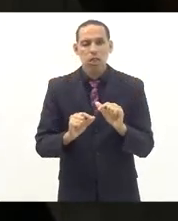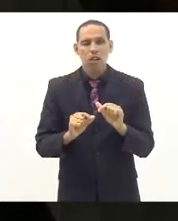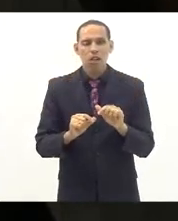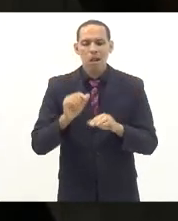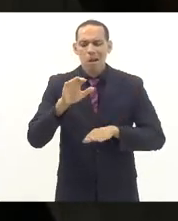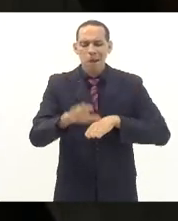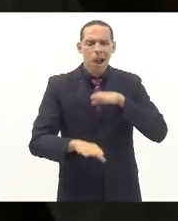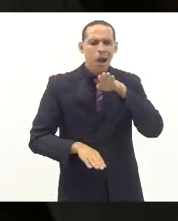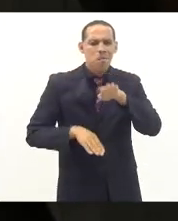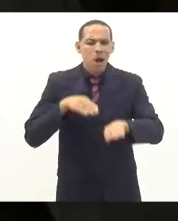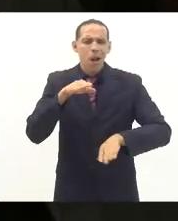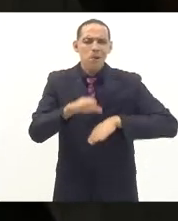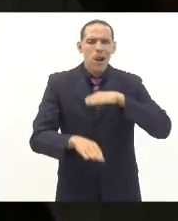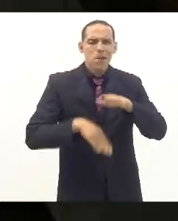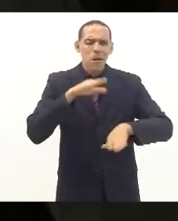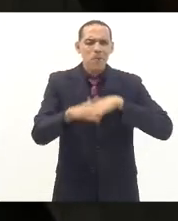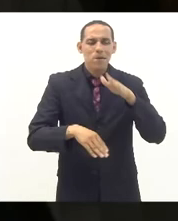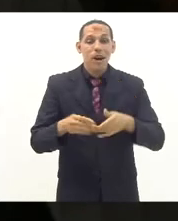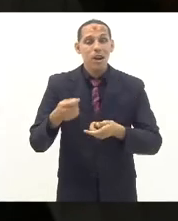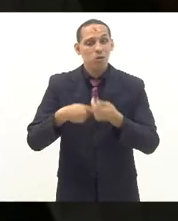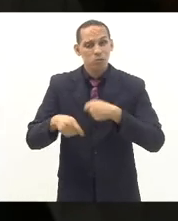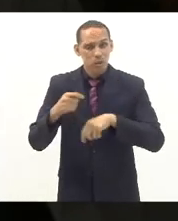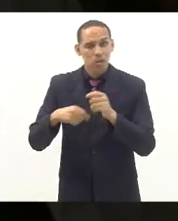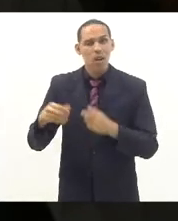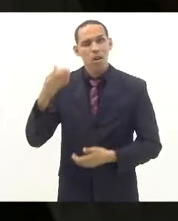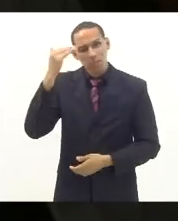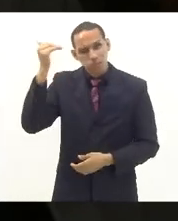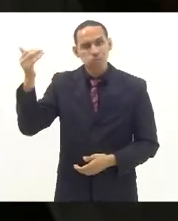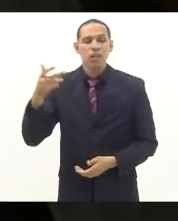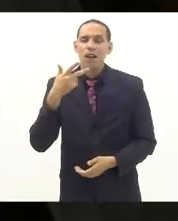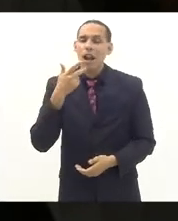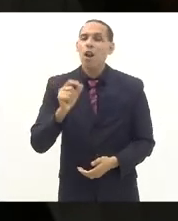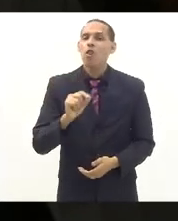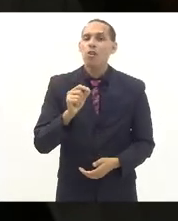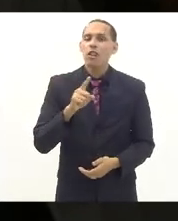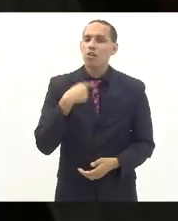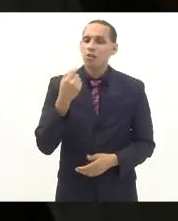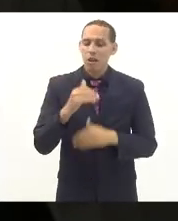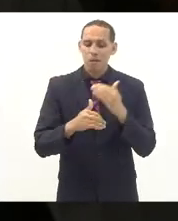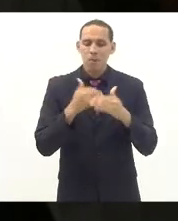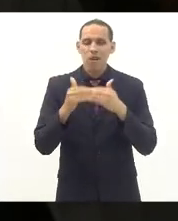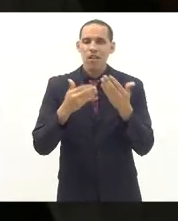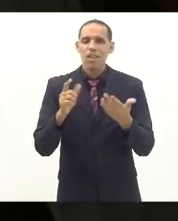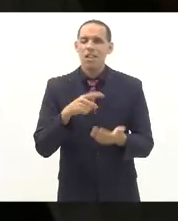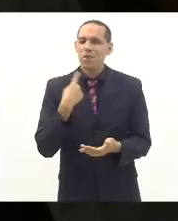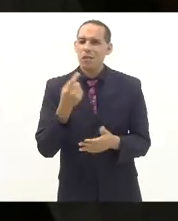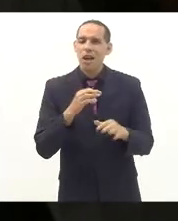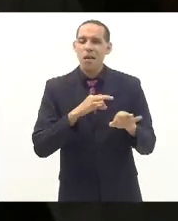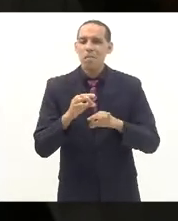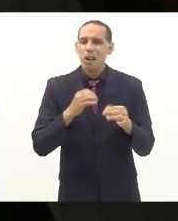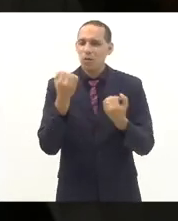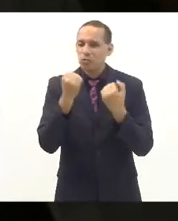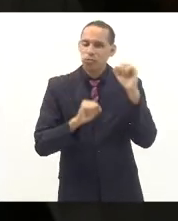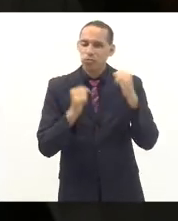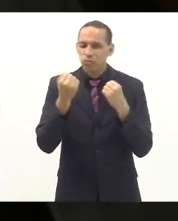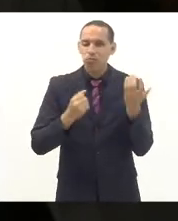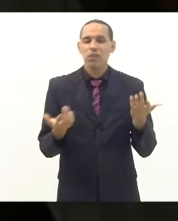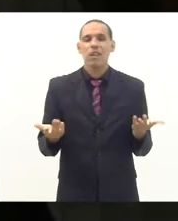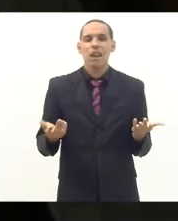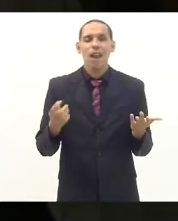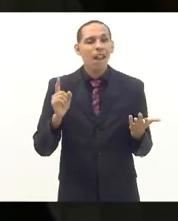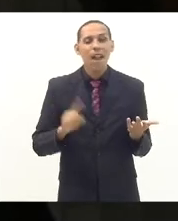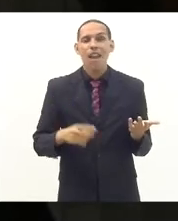largos até o ponto que economistas deputados classificam o nosso processo a nossa planta industrial nosso Parque Industrial